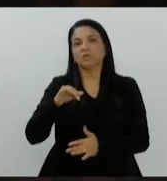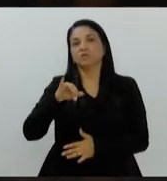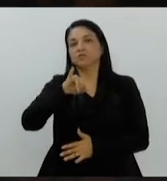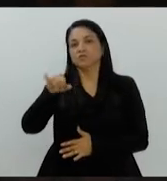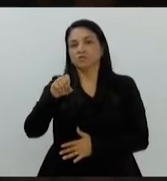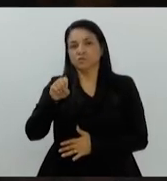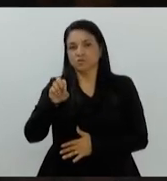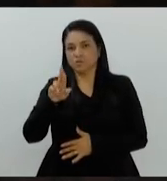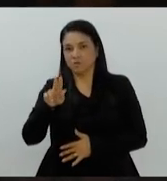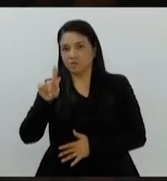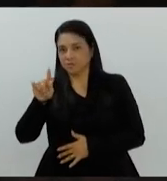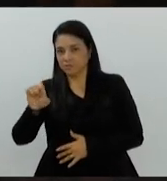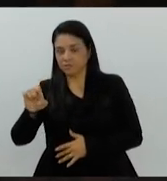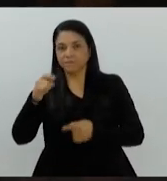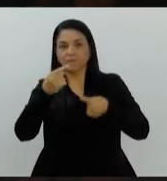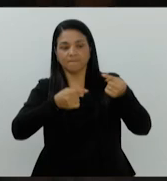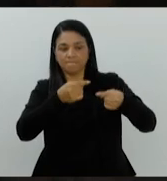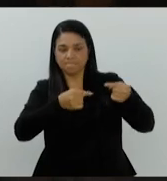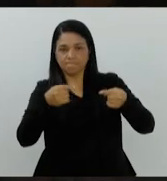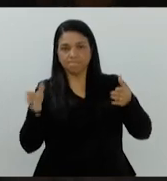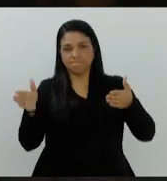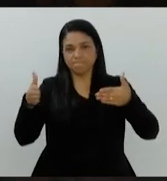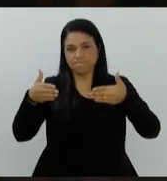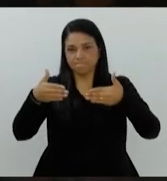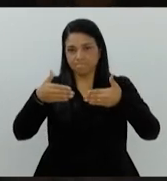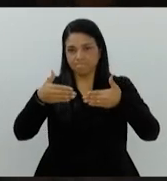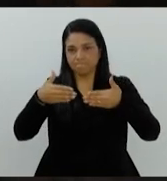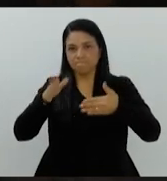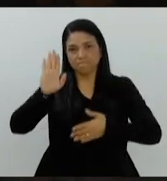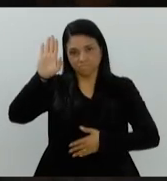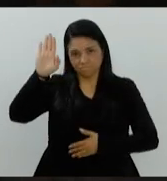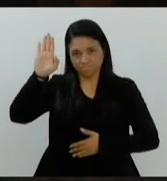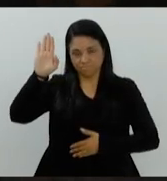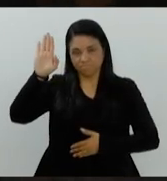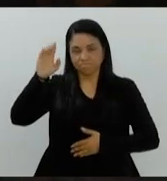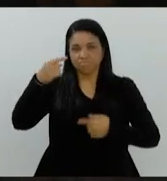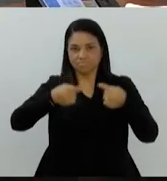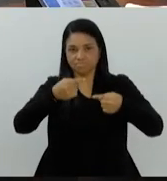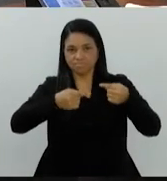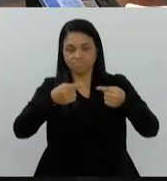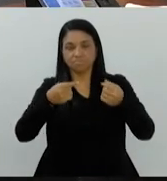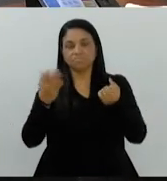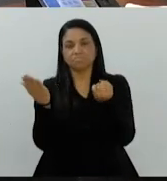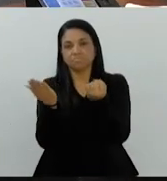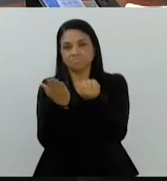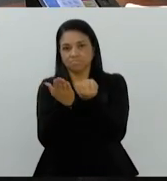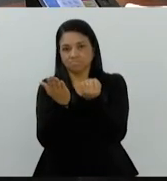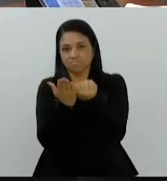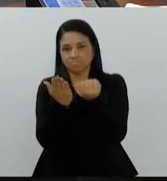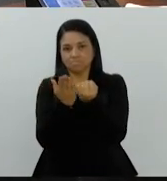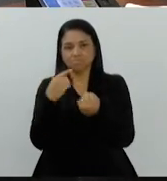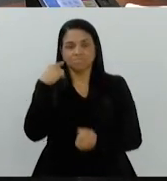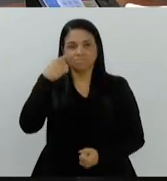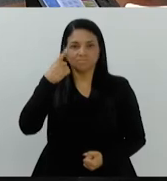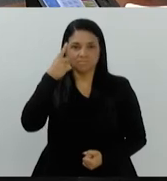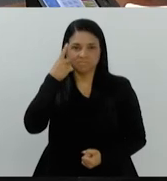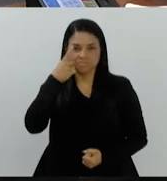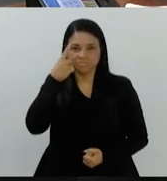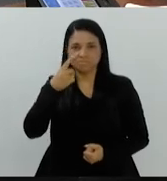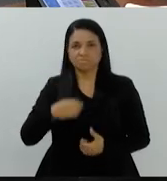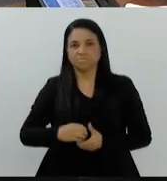Neto. Em discussão, não havendo quem que para discutir, deputado Samuel Malafaia.